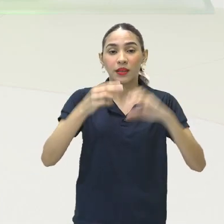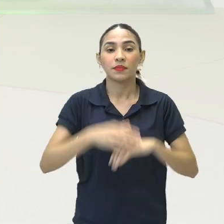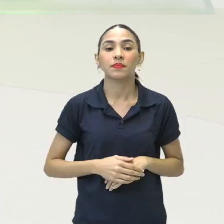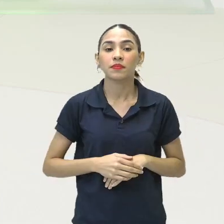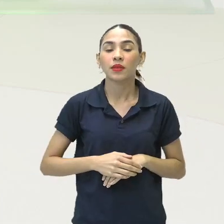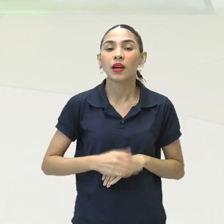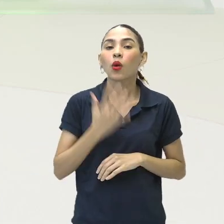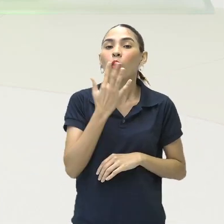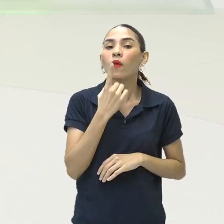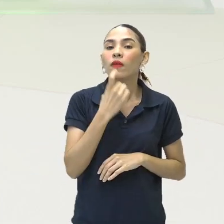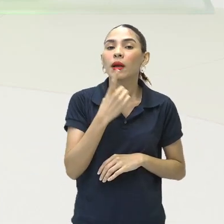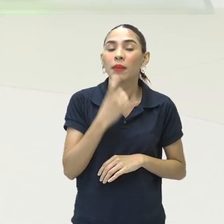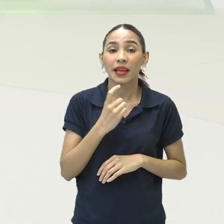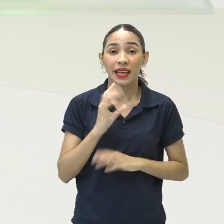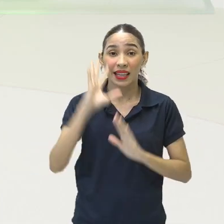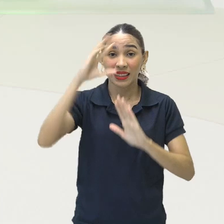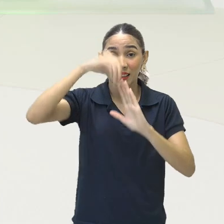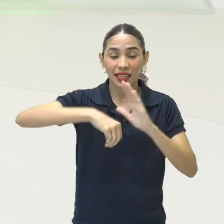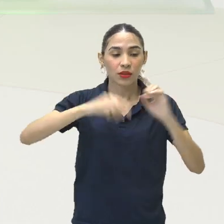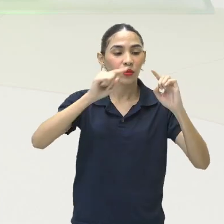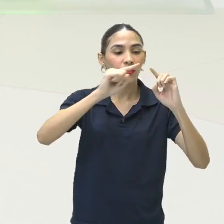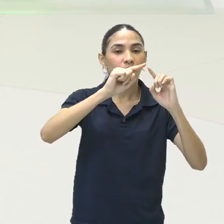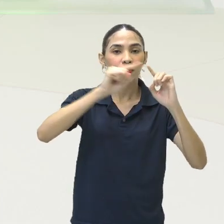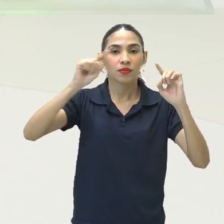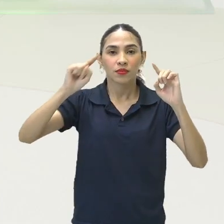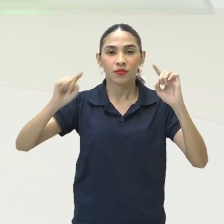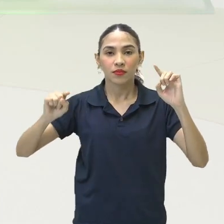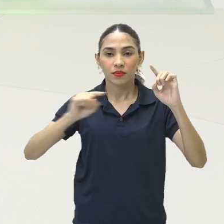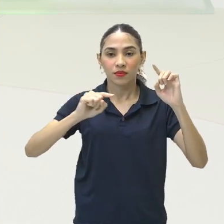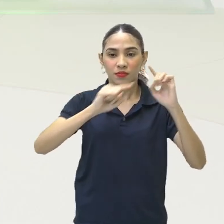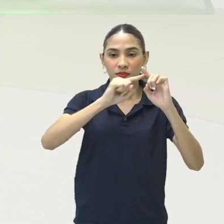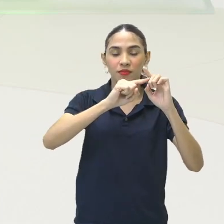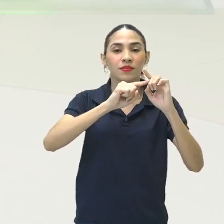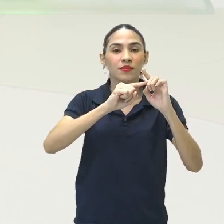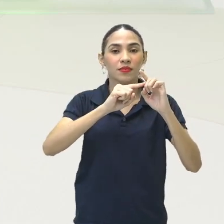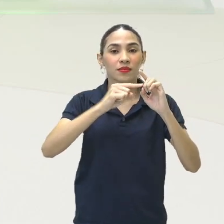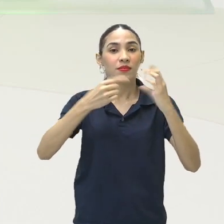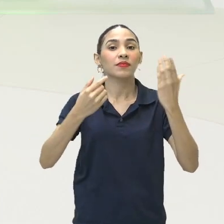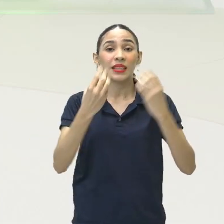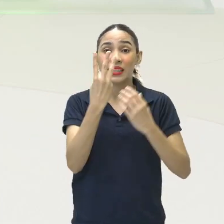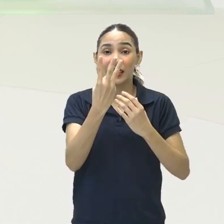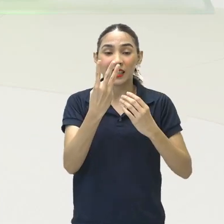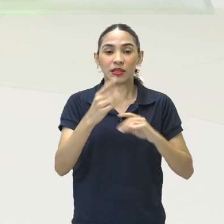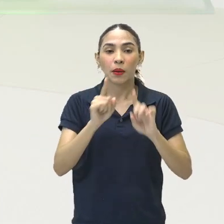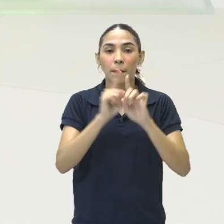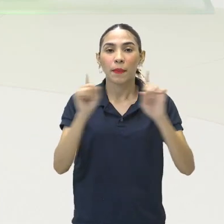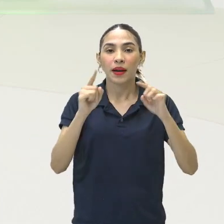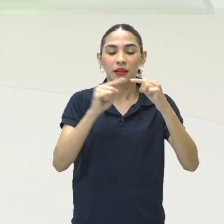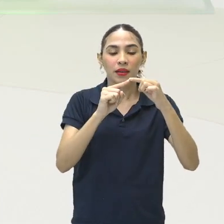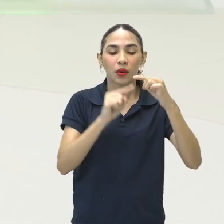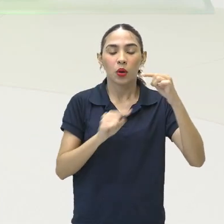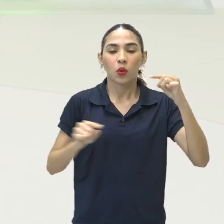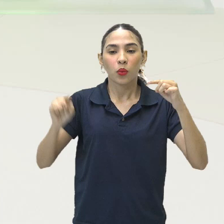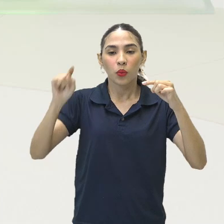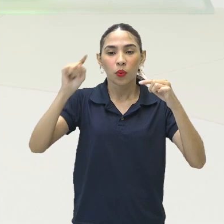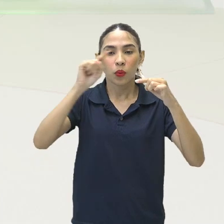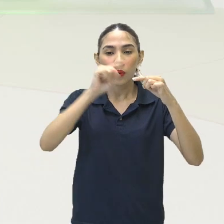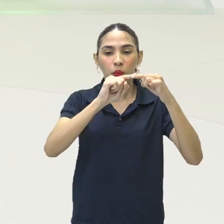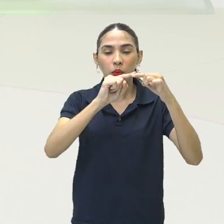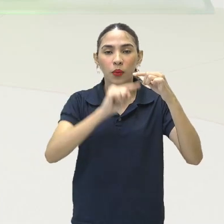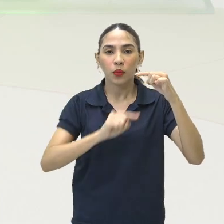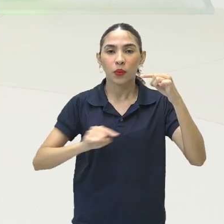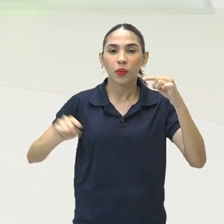Tem quantas ali dentro? 3. Só que essas ligações duplas, elas ficam girando por um fenômeno chamado